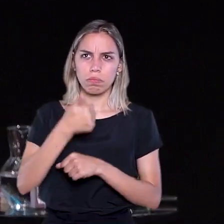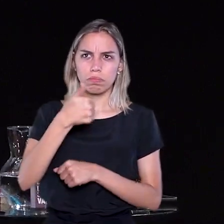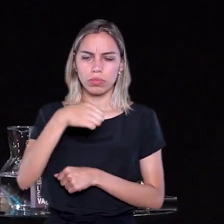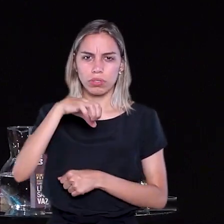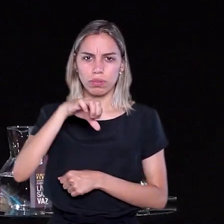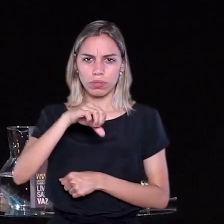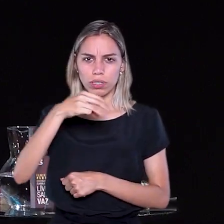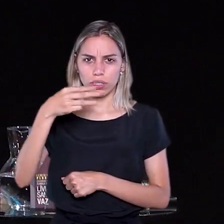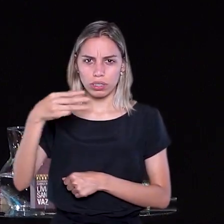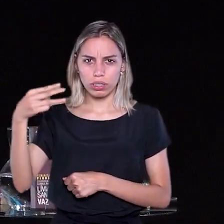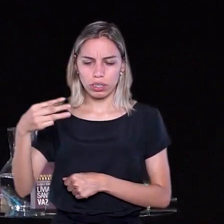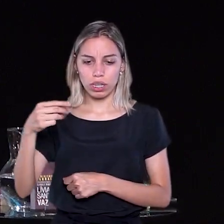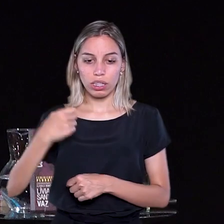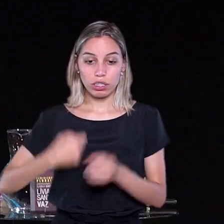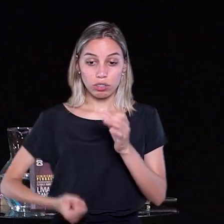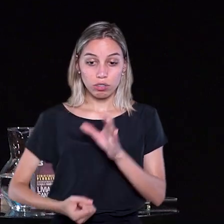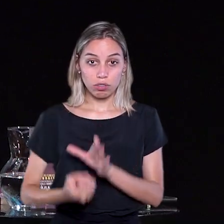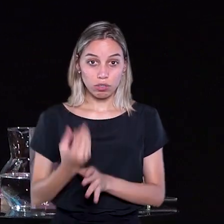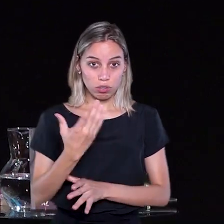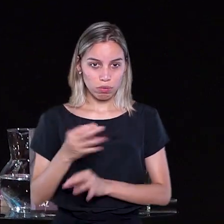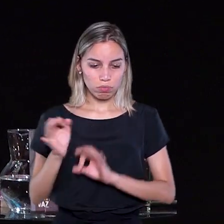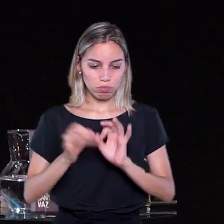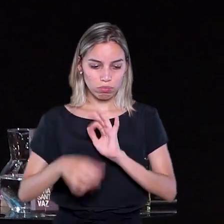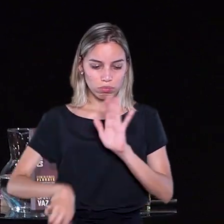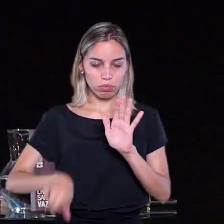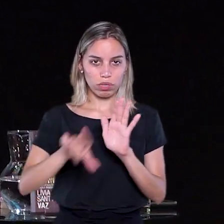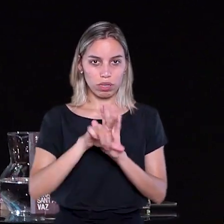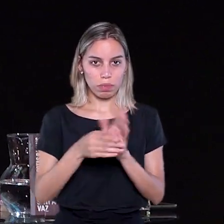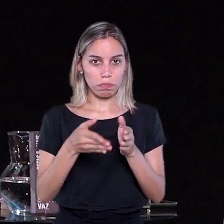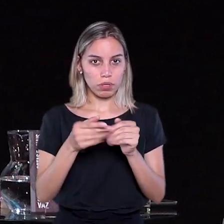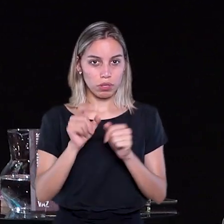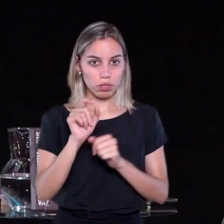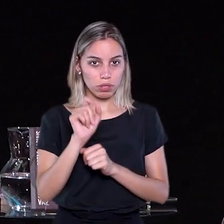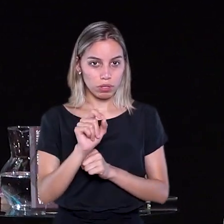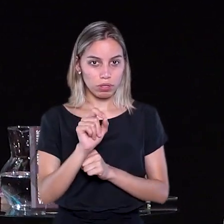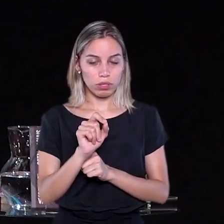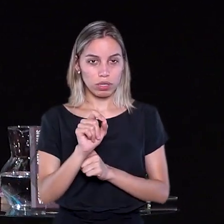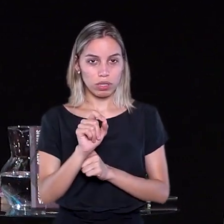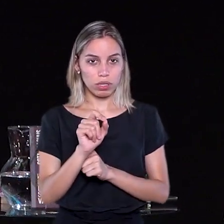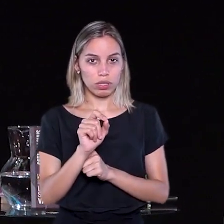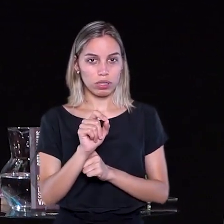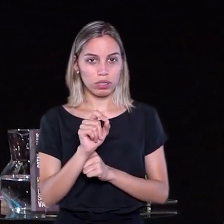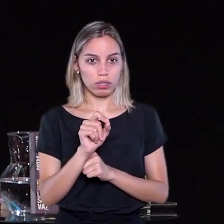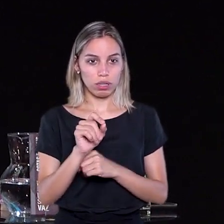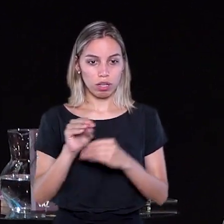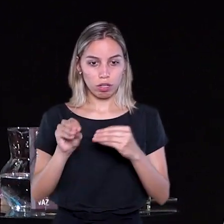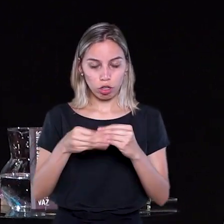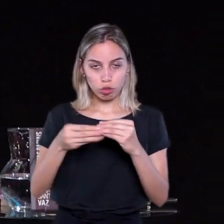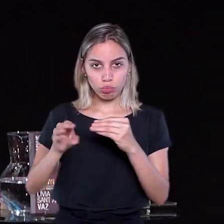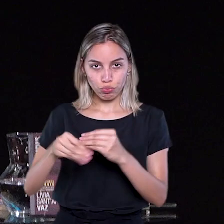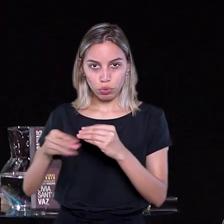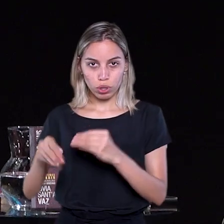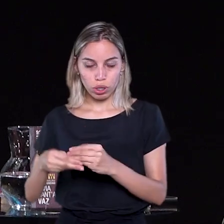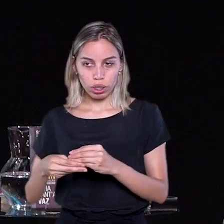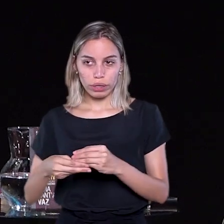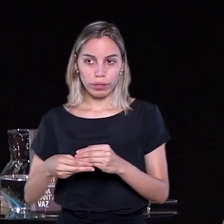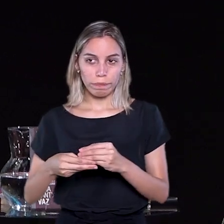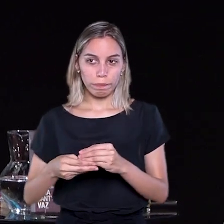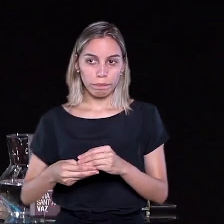1983, apresentou um projeto de lei no Congresso Nacional que previa já medidas compensatórias.